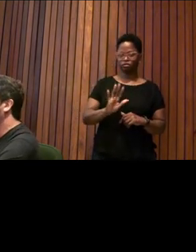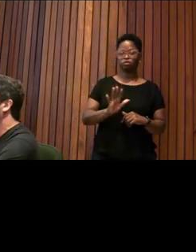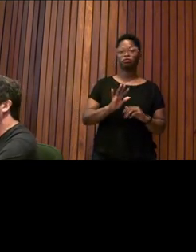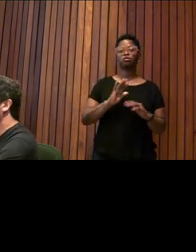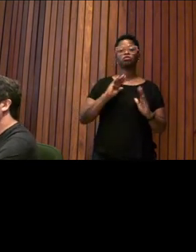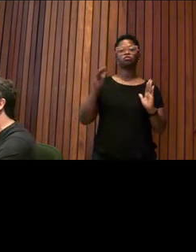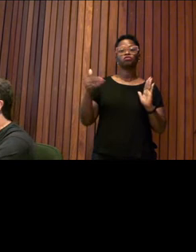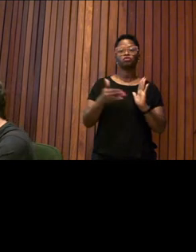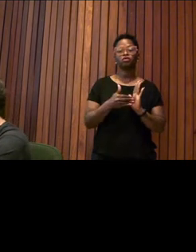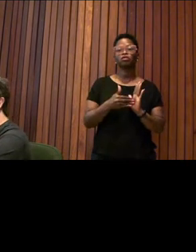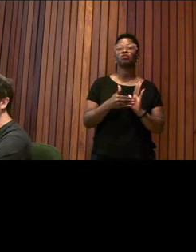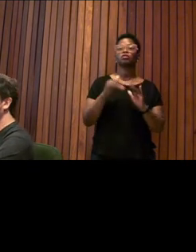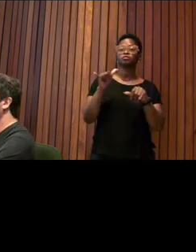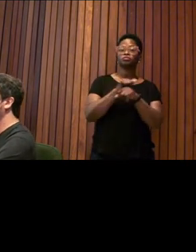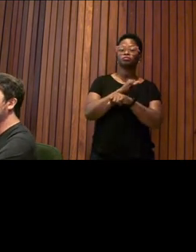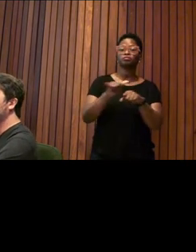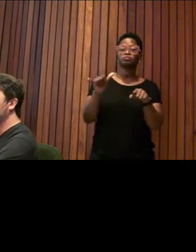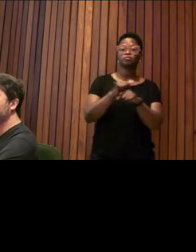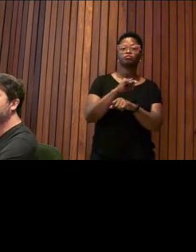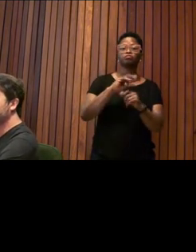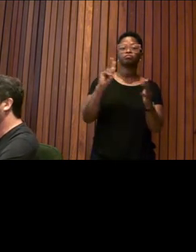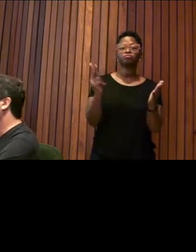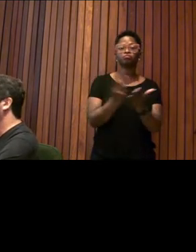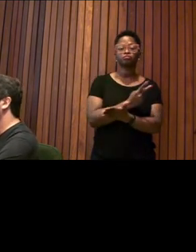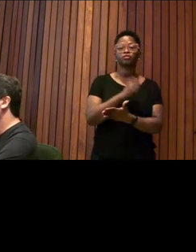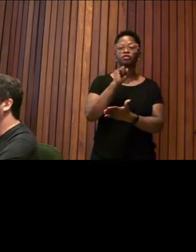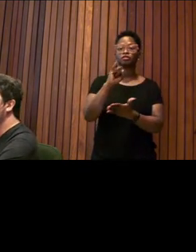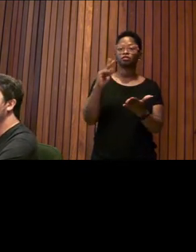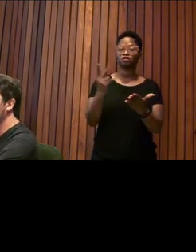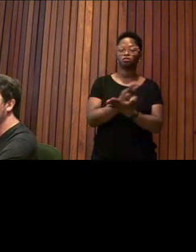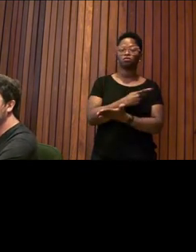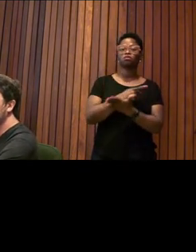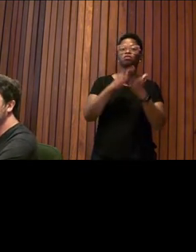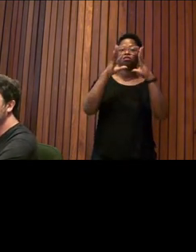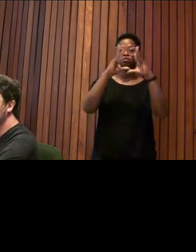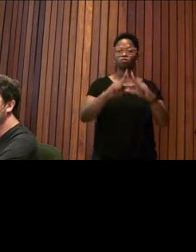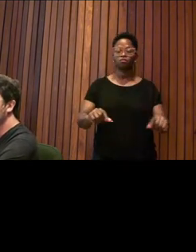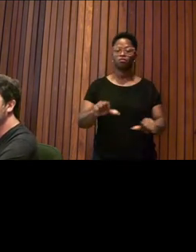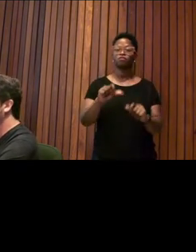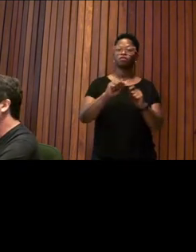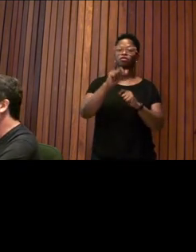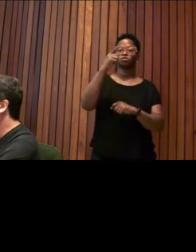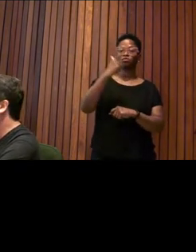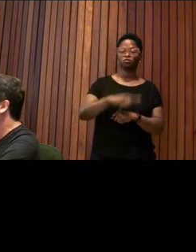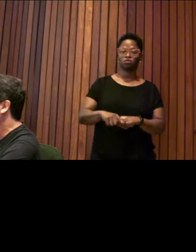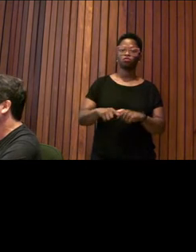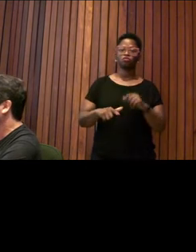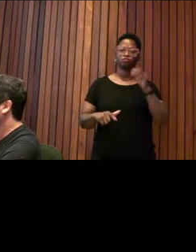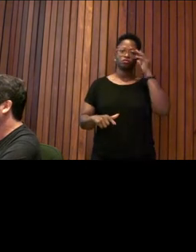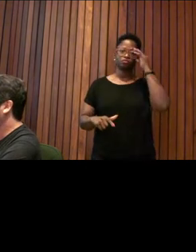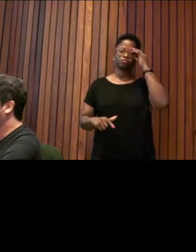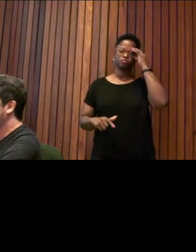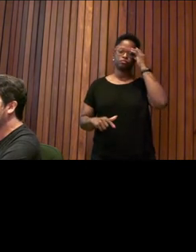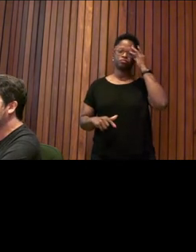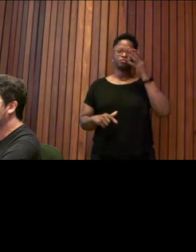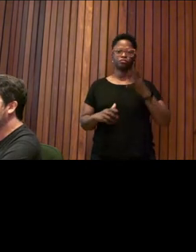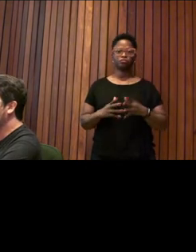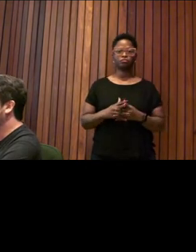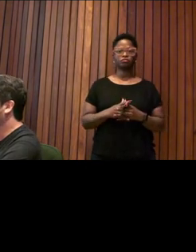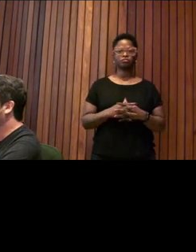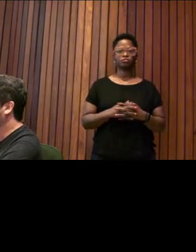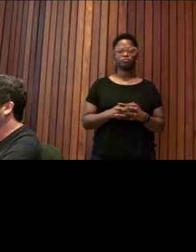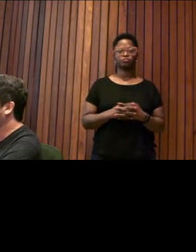no final, a gente dá um jeito e a coisa acontece. Se não acontecer, a gente derruba e faz de novo no dia seguinte. Né?